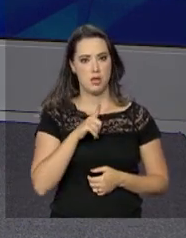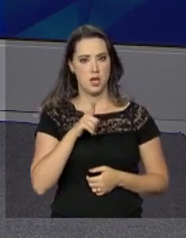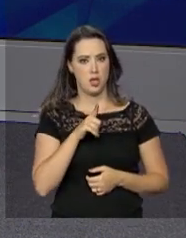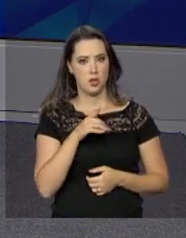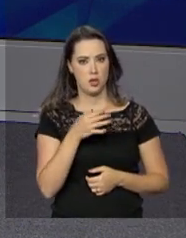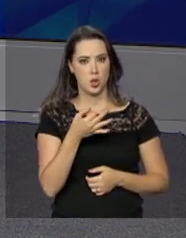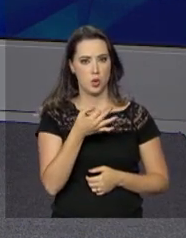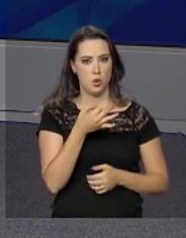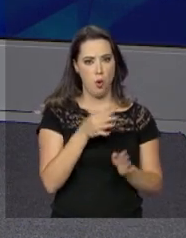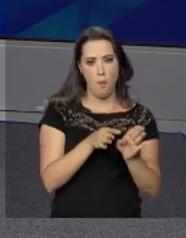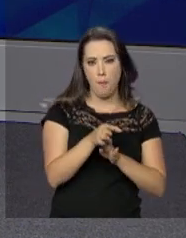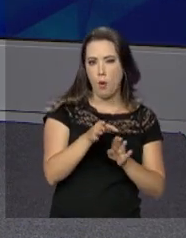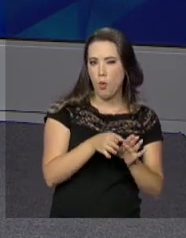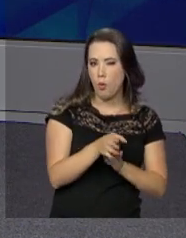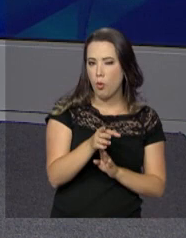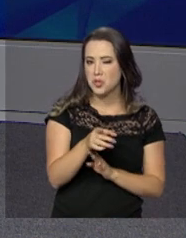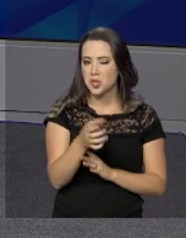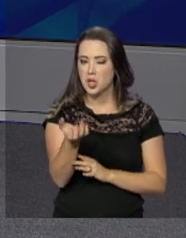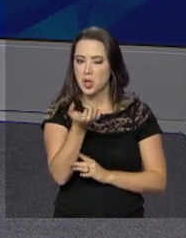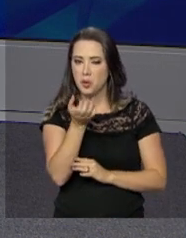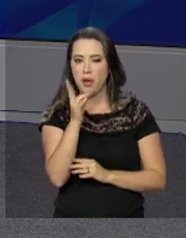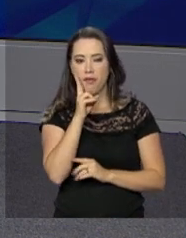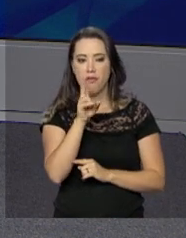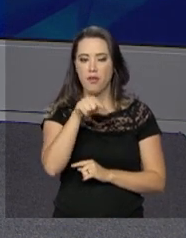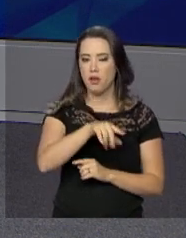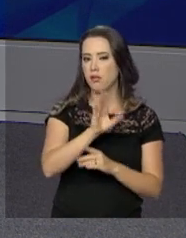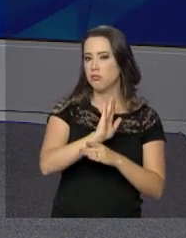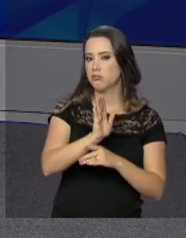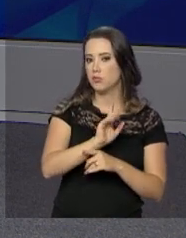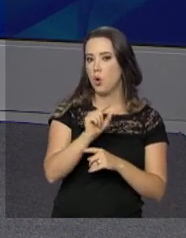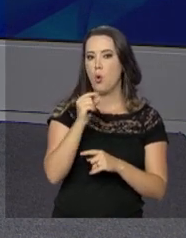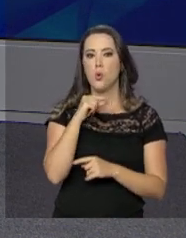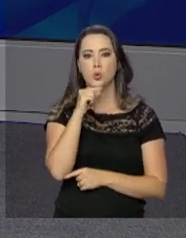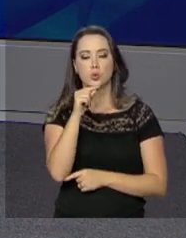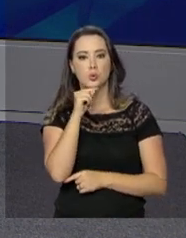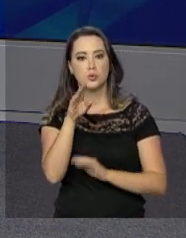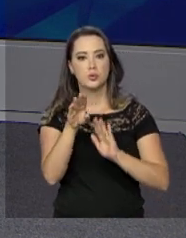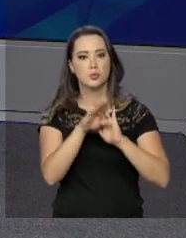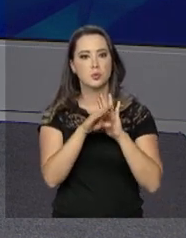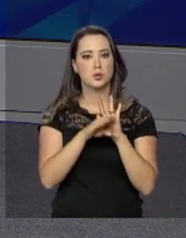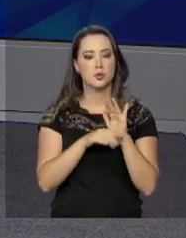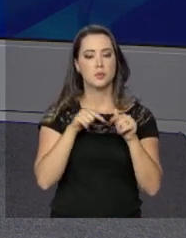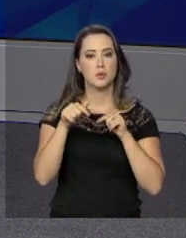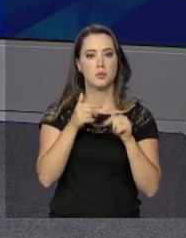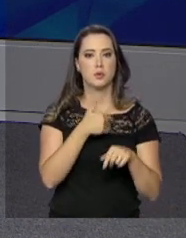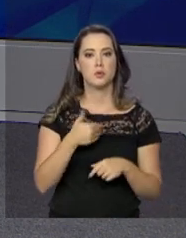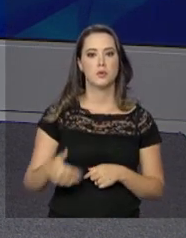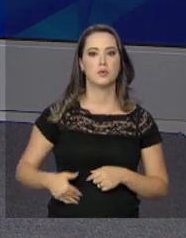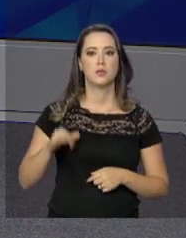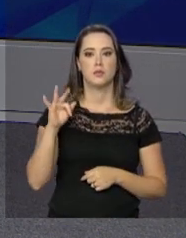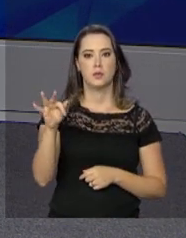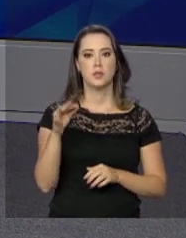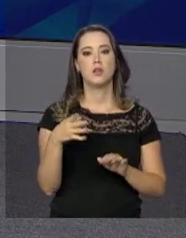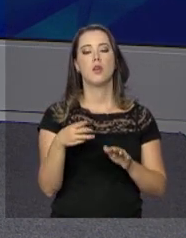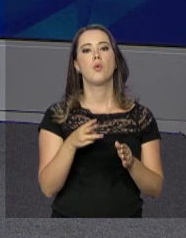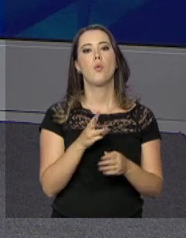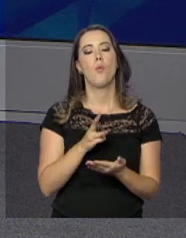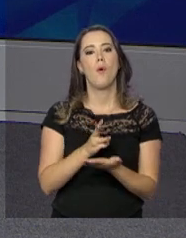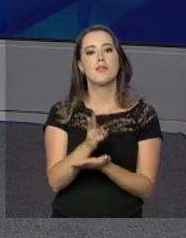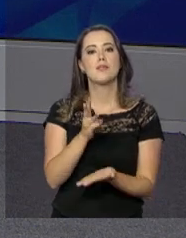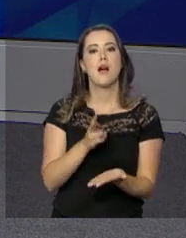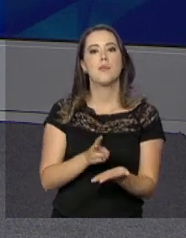tiver alguma sugestão de reportagem ou dúvida sobre programas e ações do governo federal, manda para nós pelo